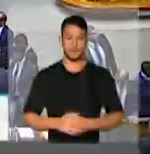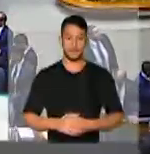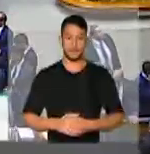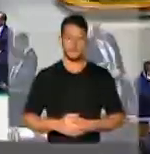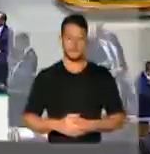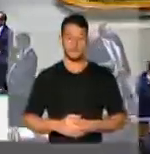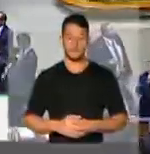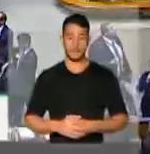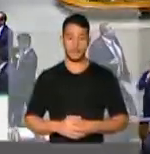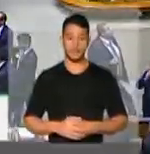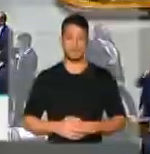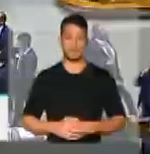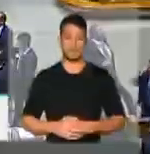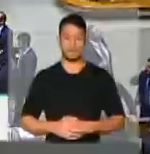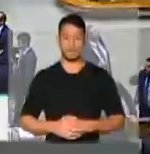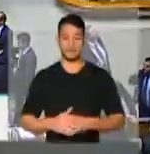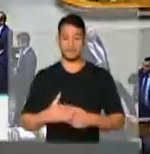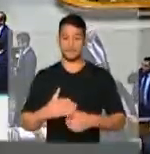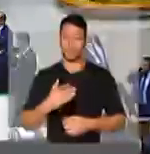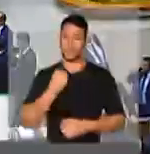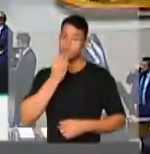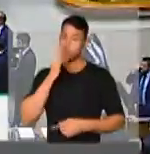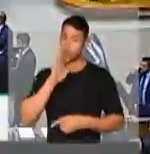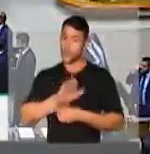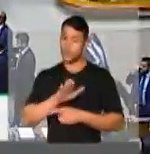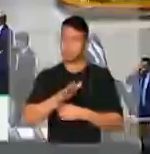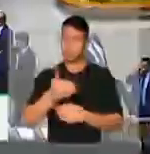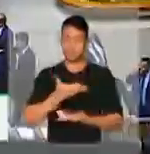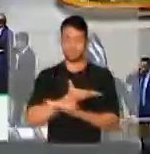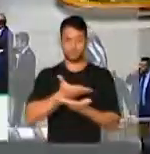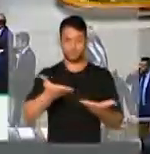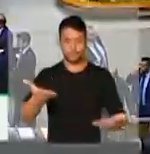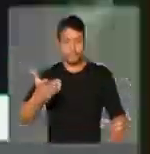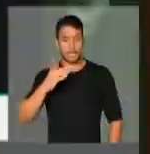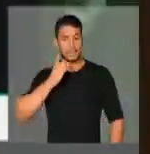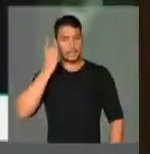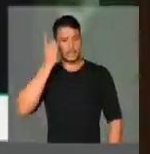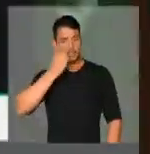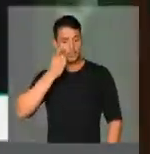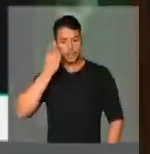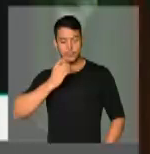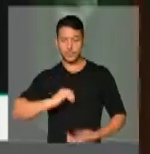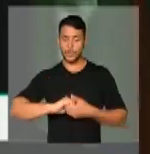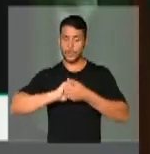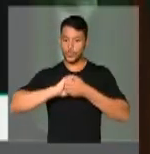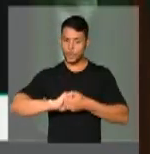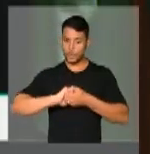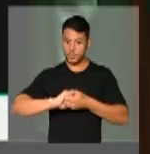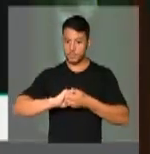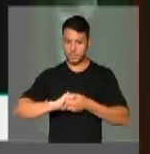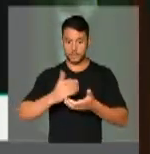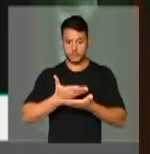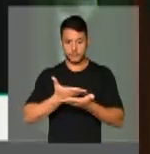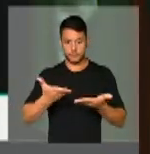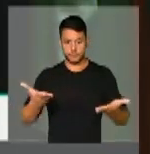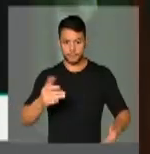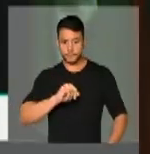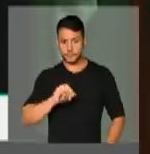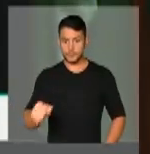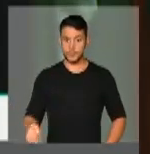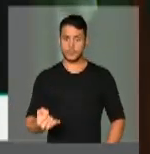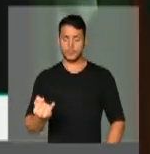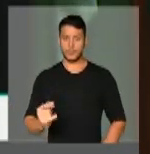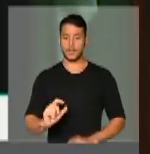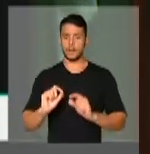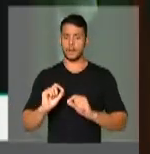Boa tarde, amigos e amigas deputados. Quero saudar a todos nessa oportunidade.